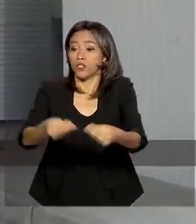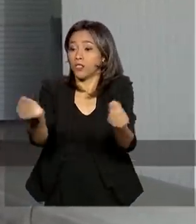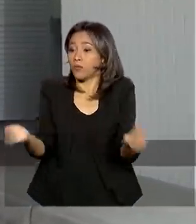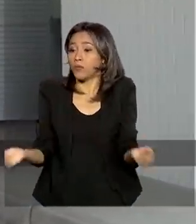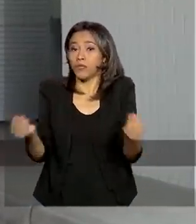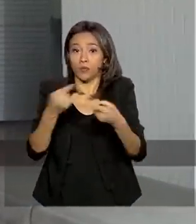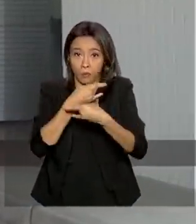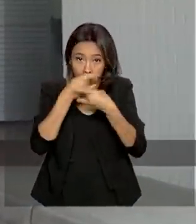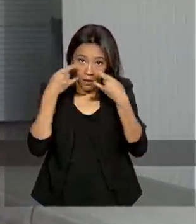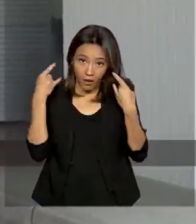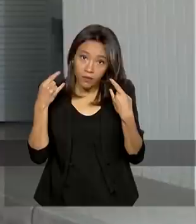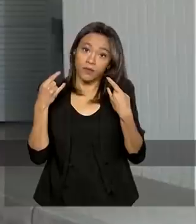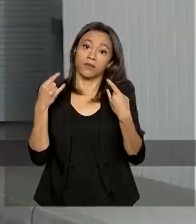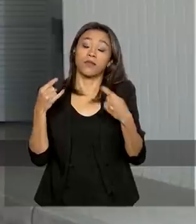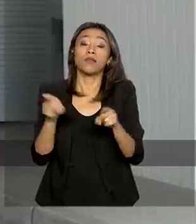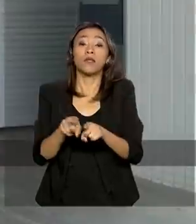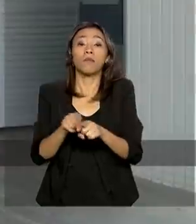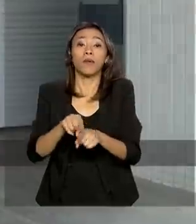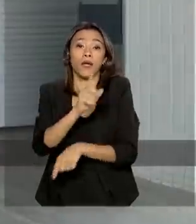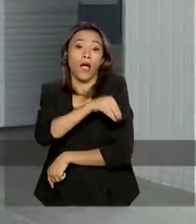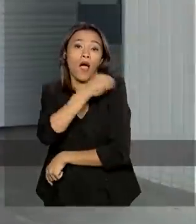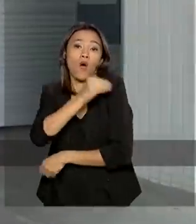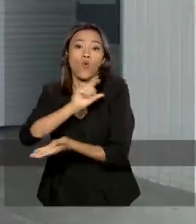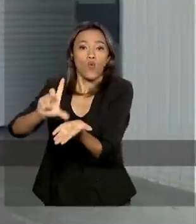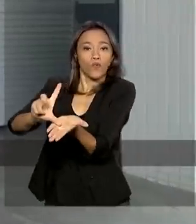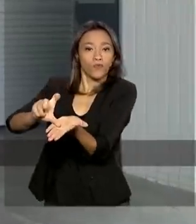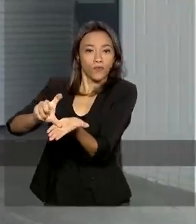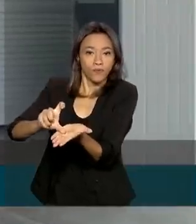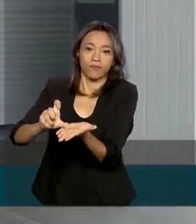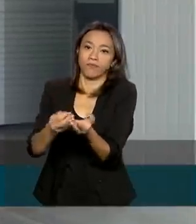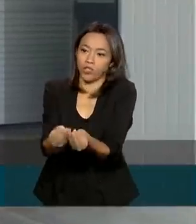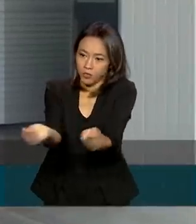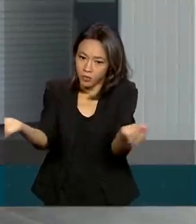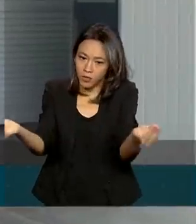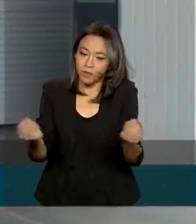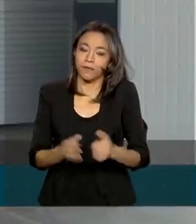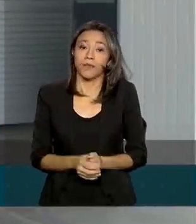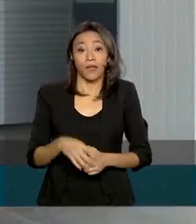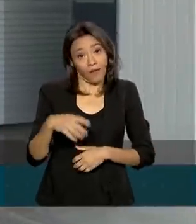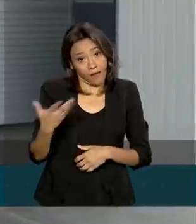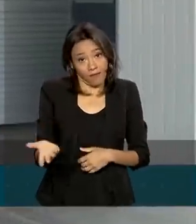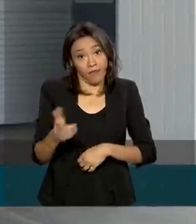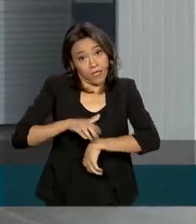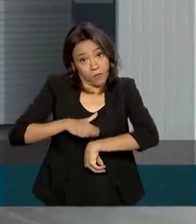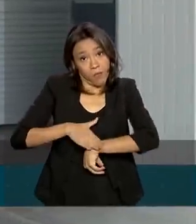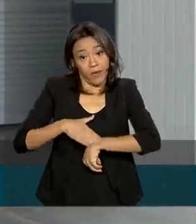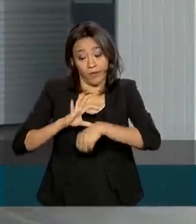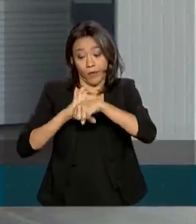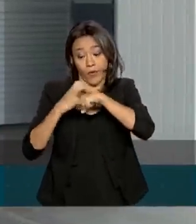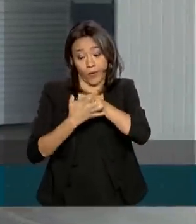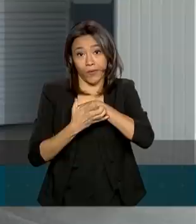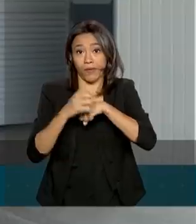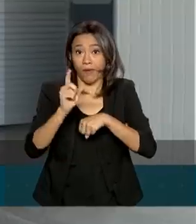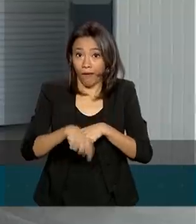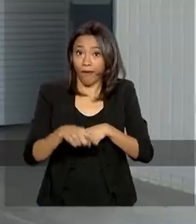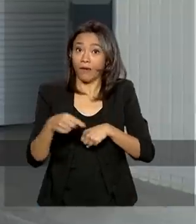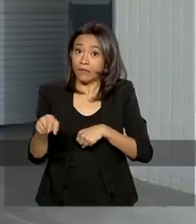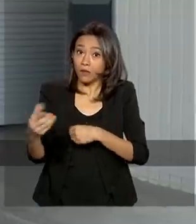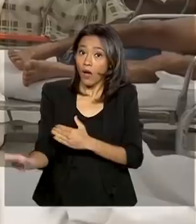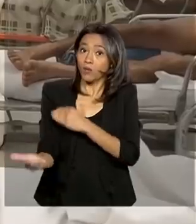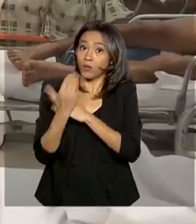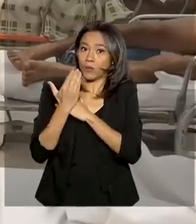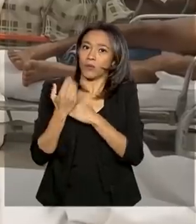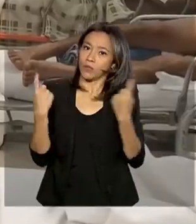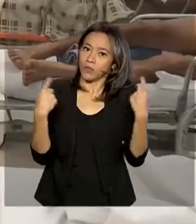todos os funcionários e álcool em gel. Nesse momento de crise, com esse coronavírus, é mais um aliado para a nossa saúde aqui na